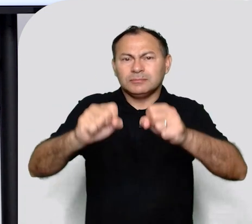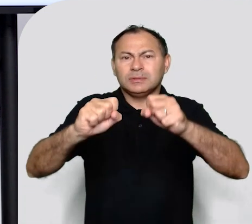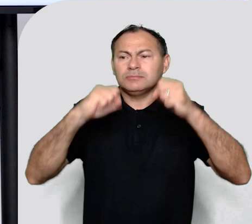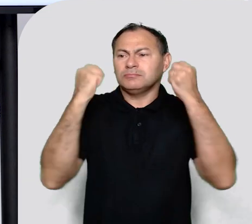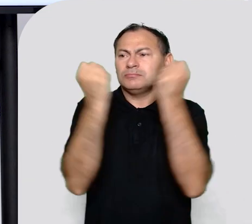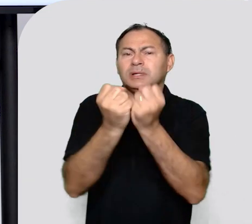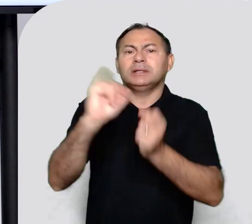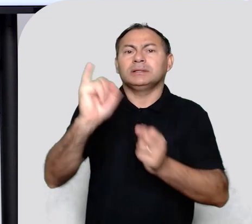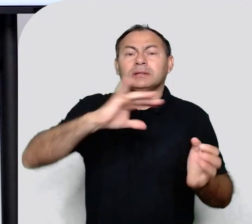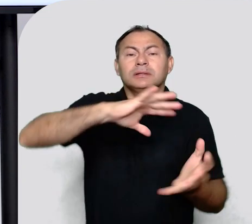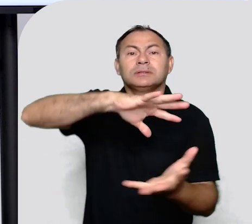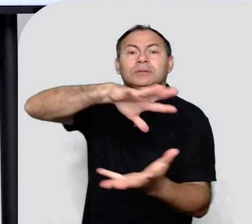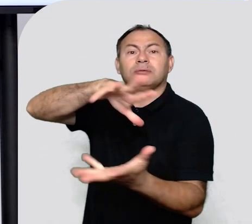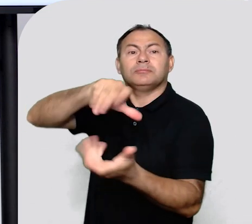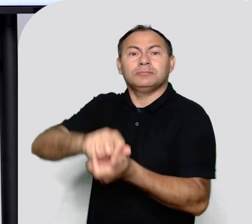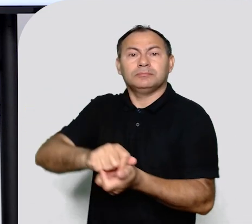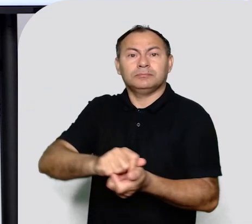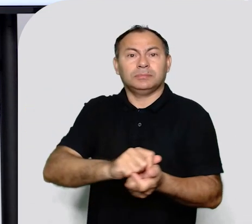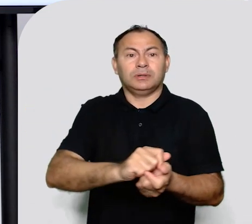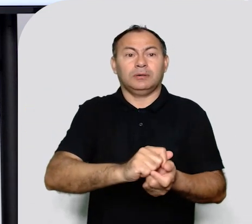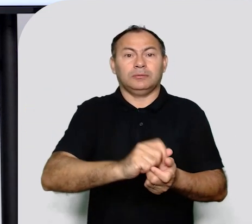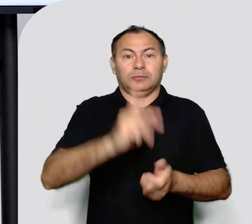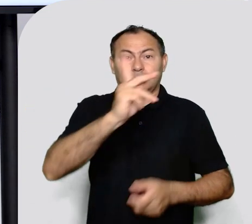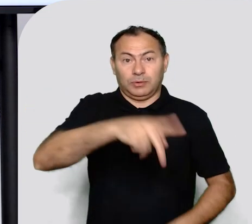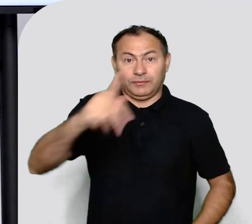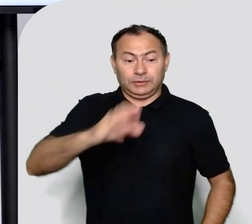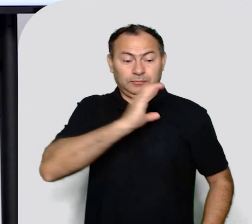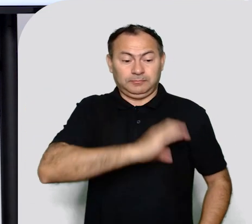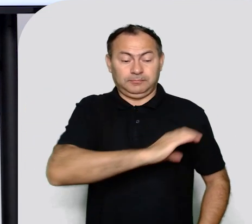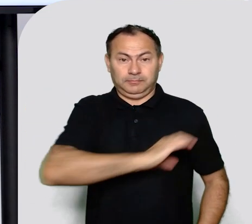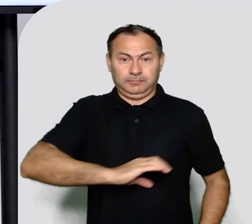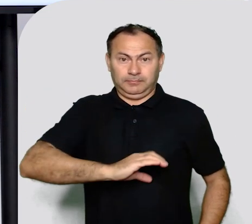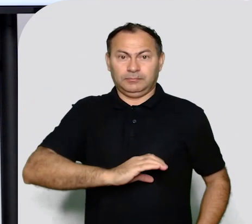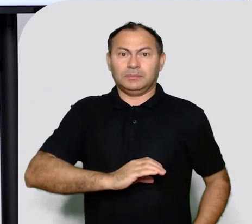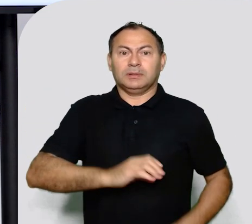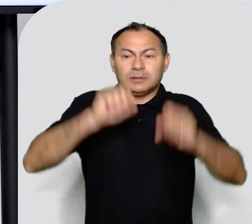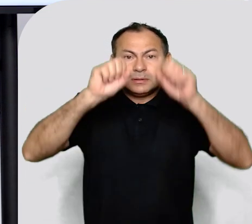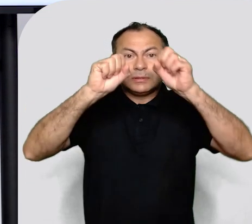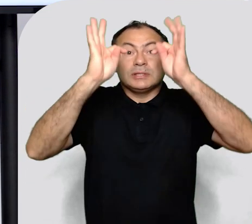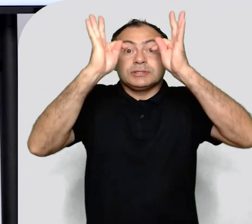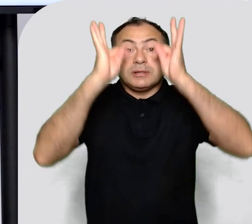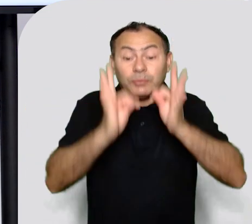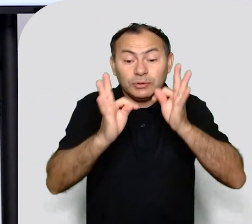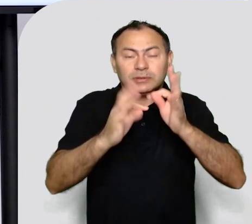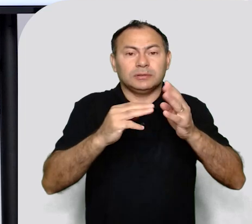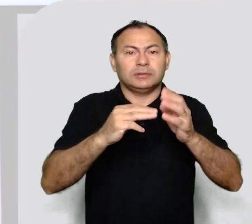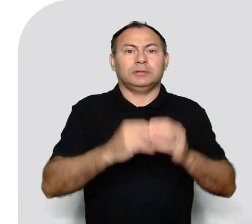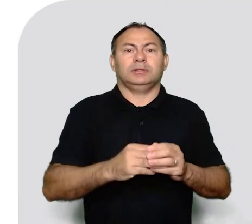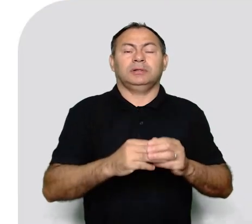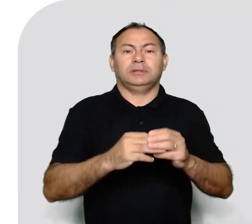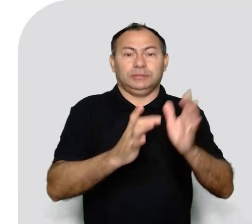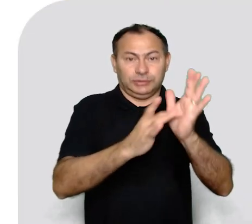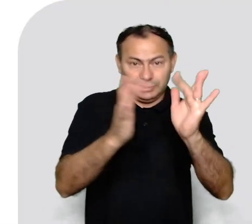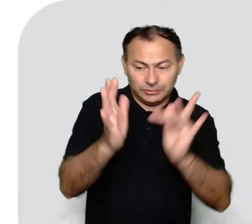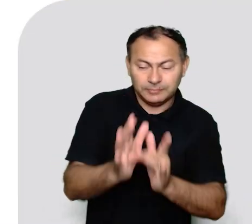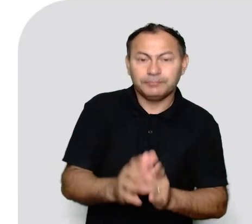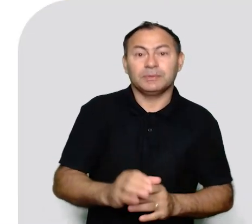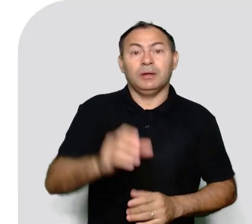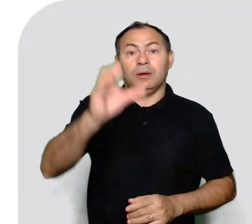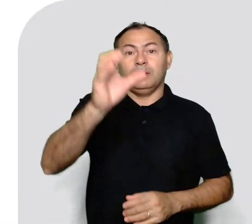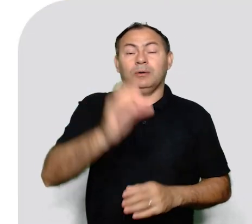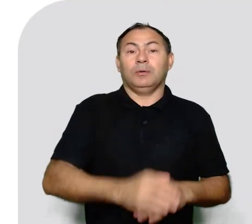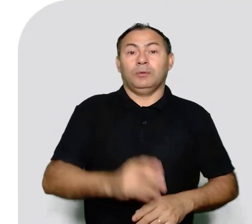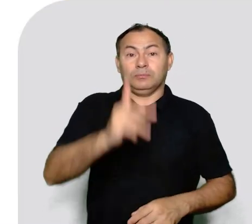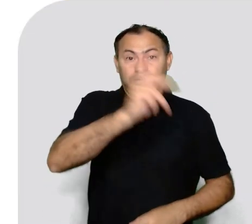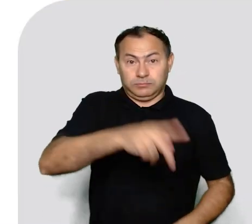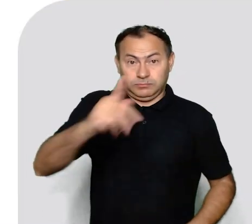simpósio internacional sobre o catequista testemunha do mistério. O catequista não